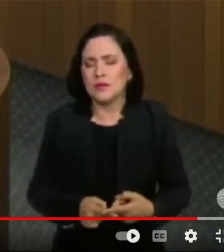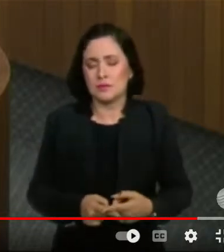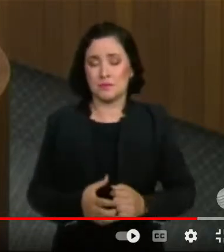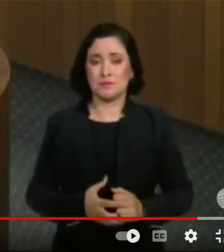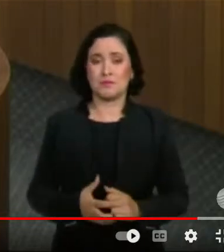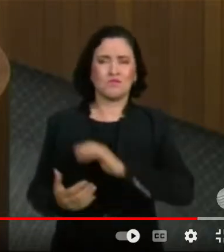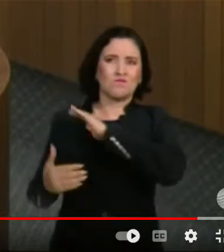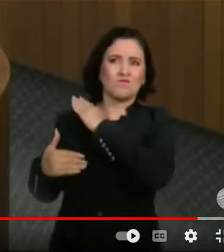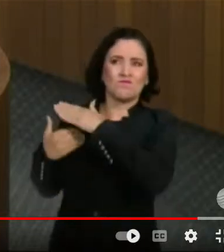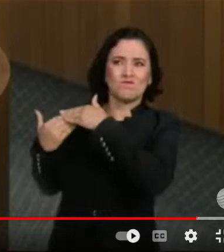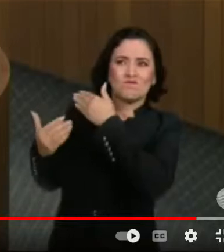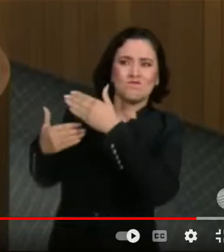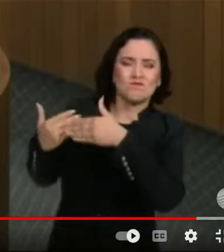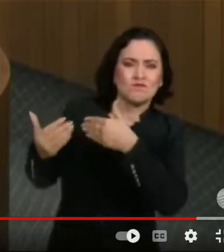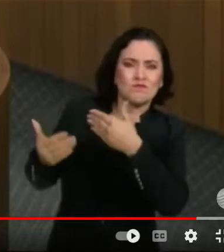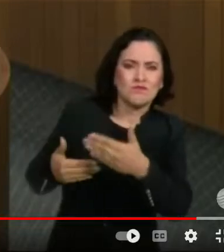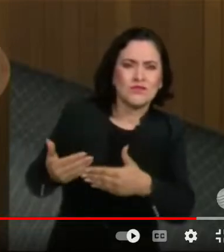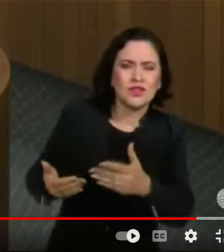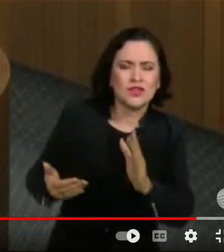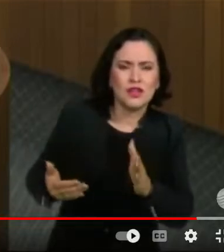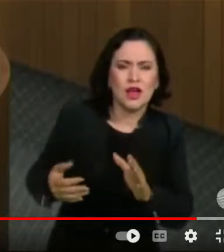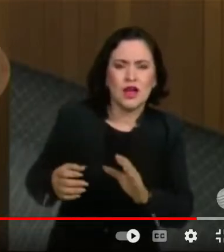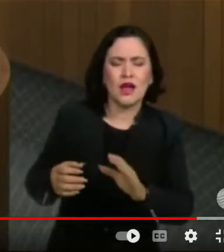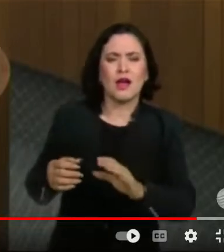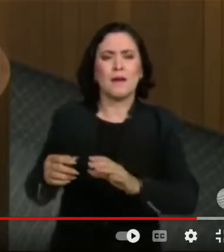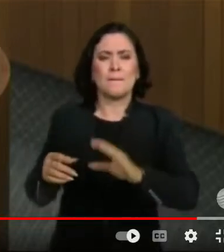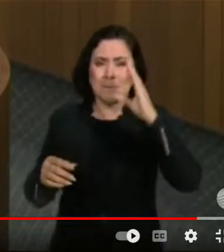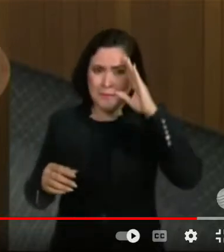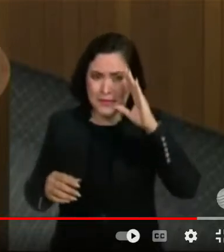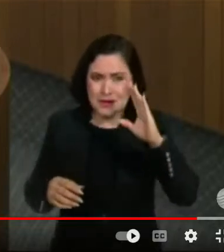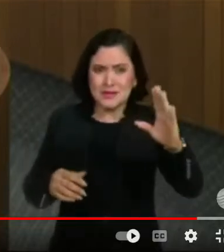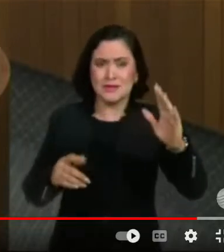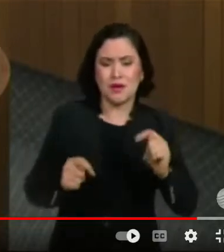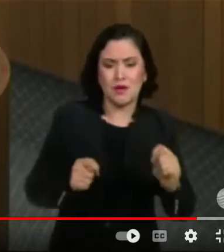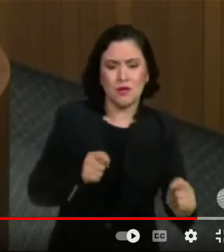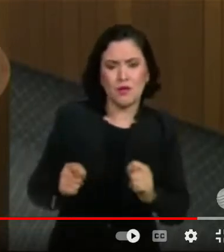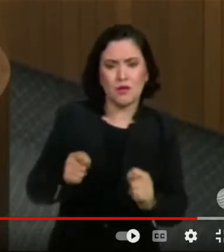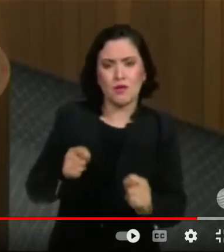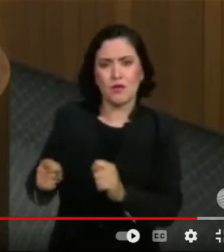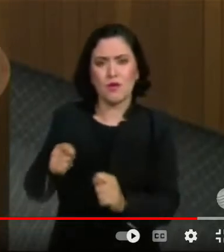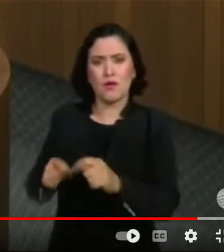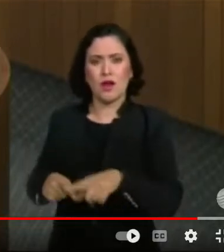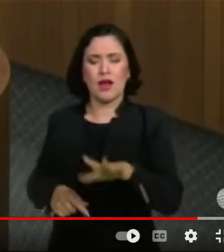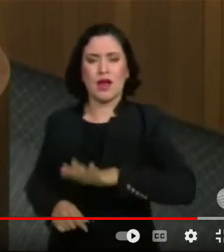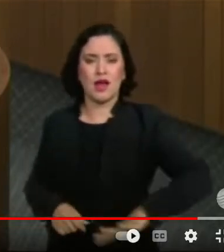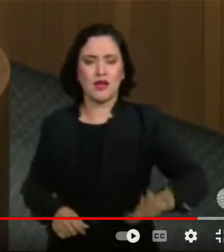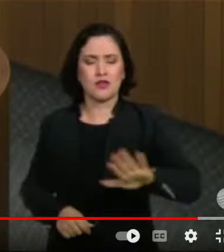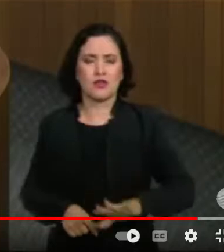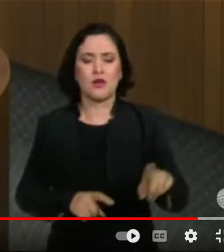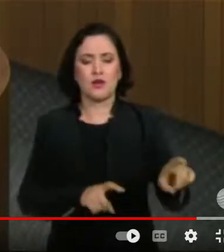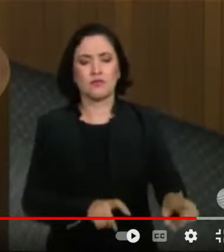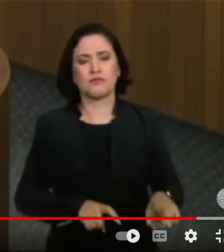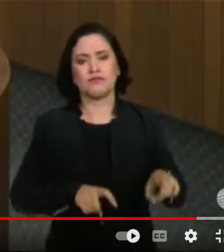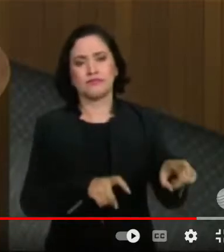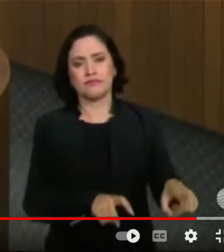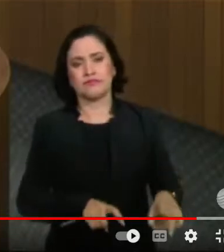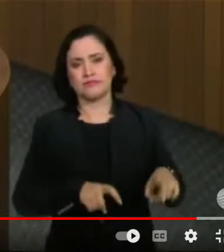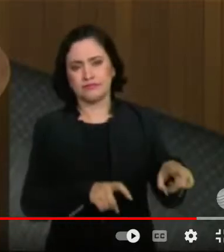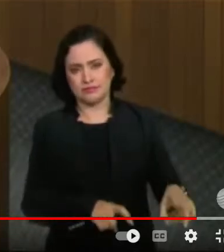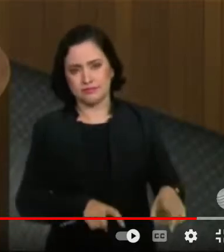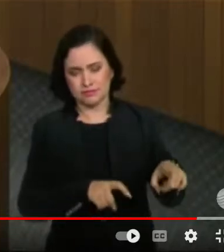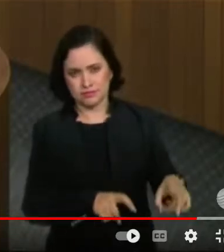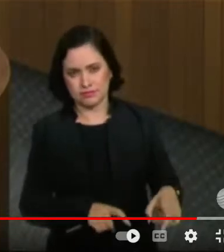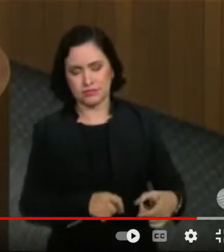força daquela região nossa, do Médio Bearim, sempre foi também o agronegócio, a agricultura familiar também.